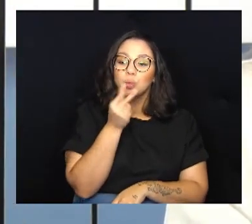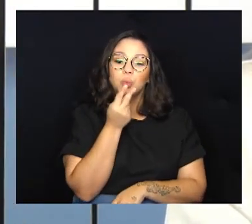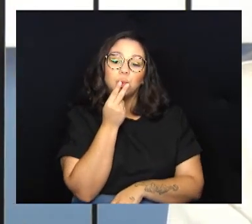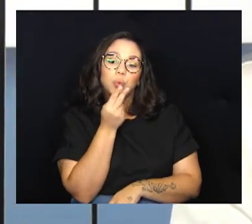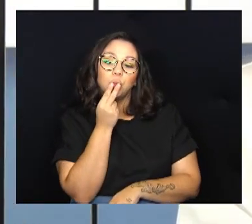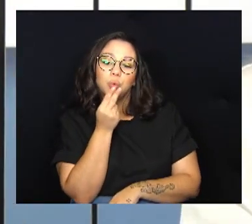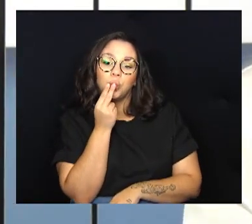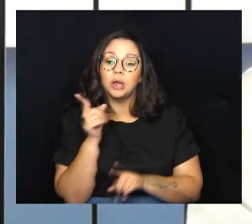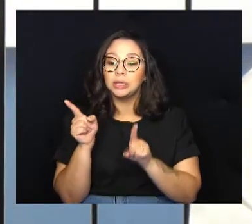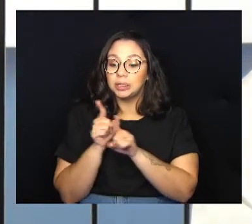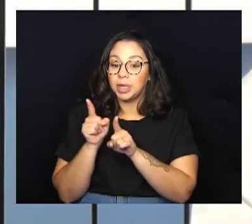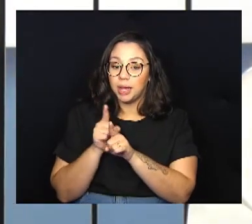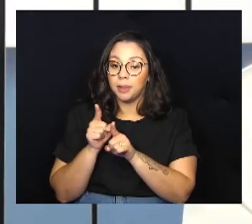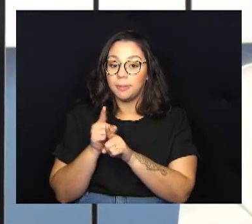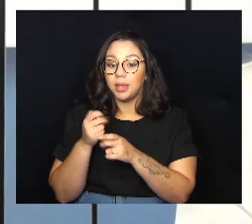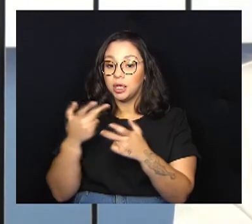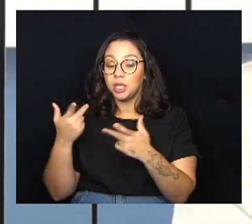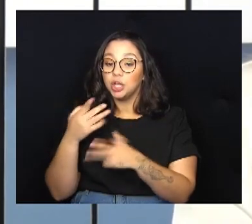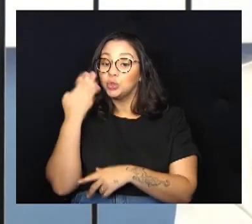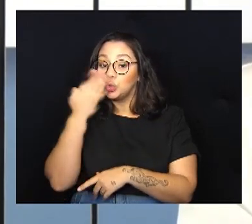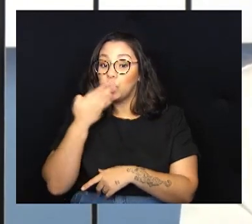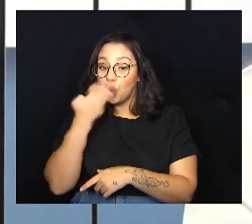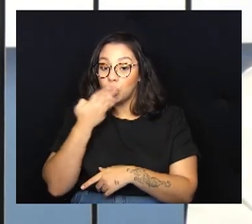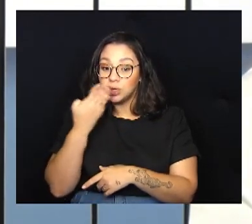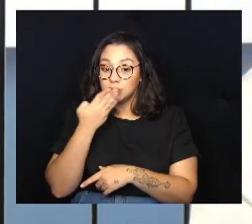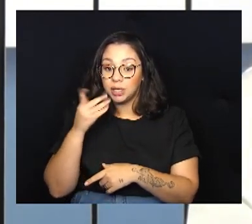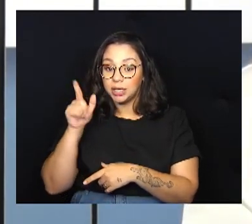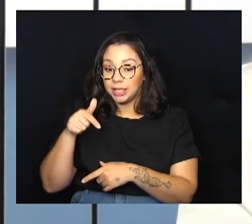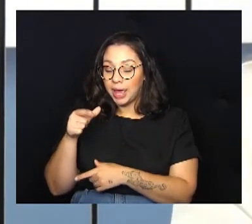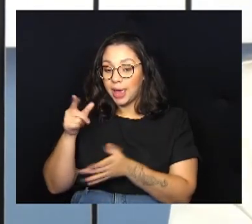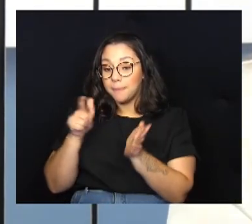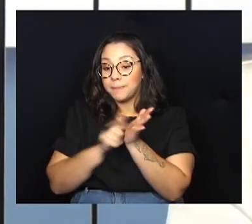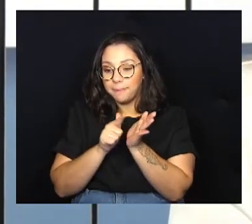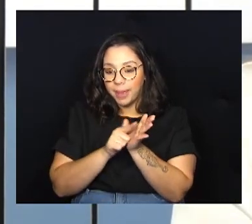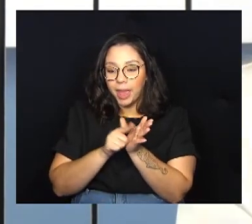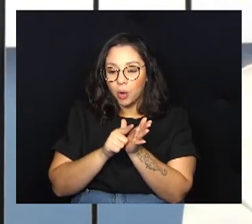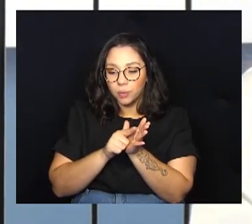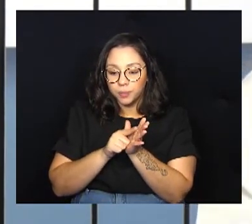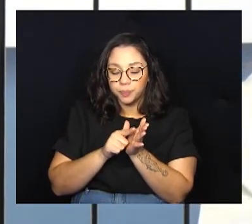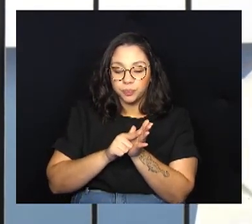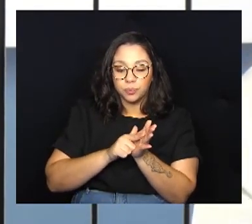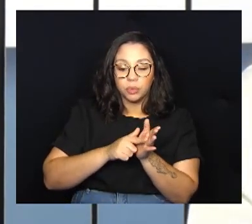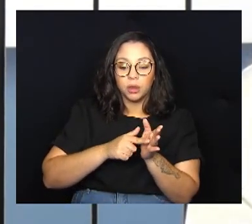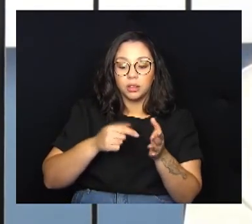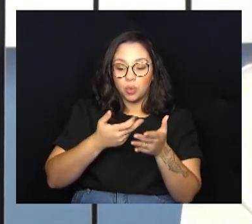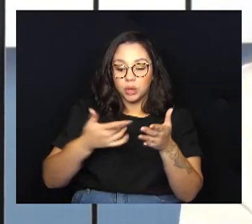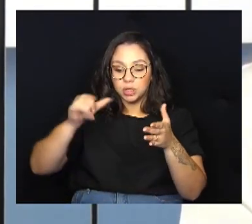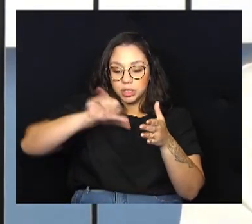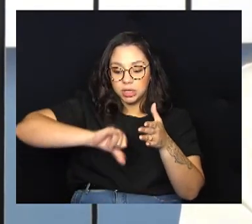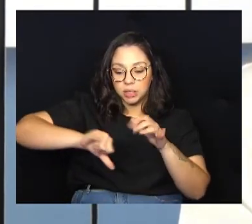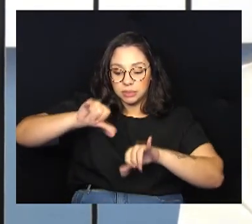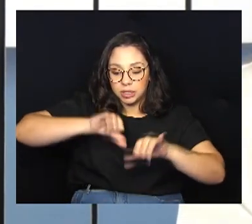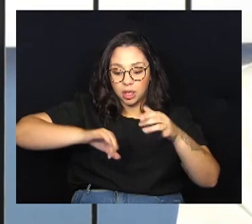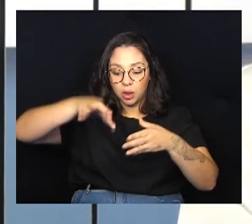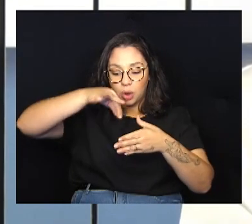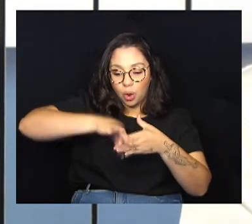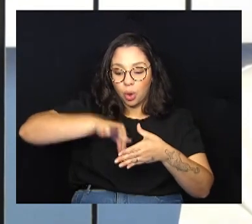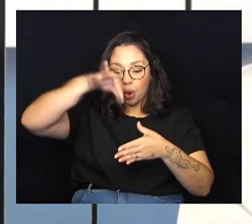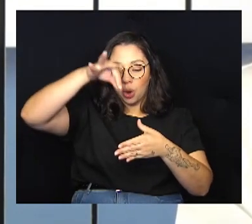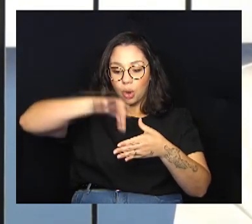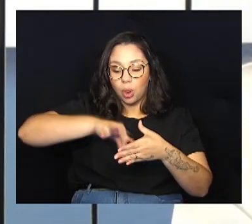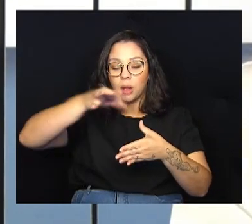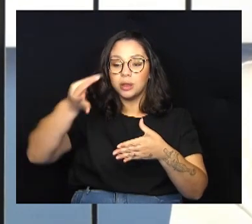infanto-juvenil. E isso está trazendo uma grande preocupação, porque nós podemos imaginar que se isso sai